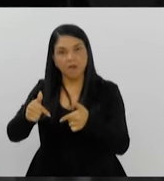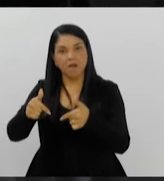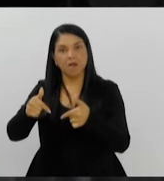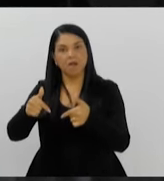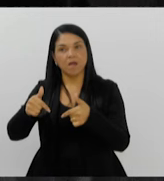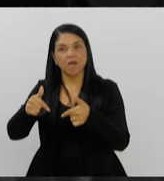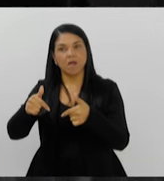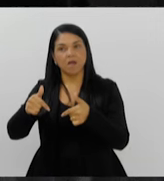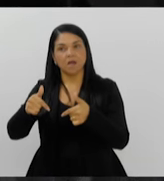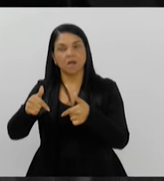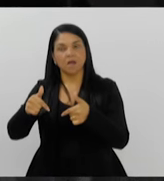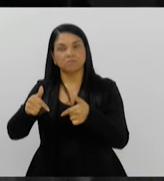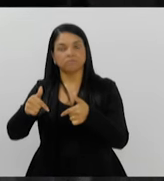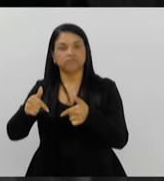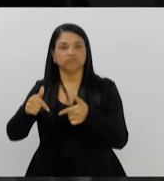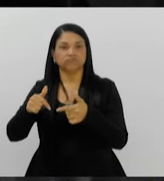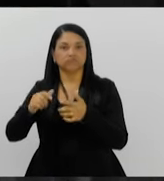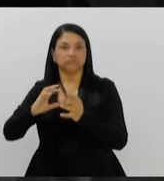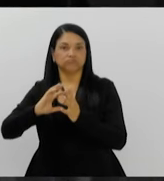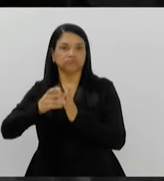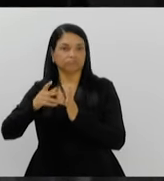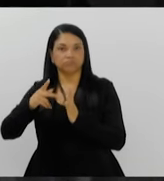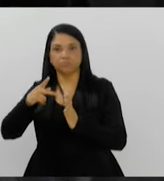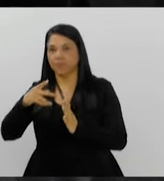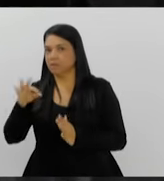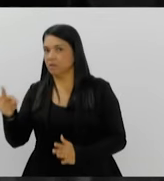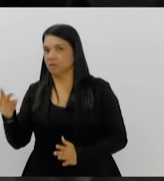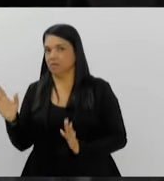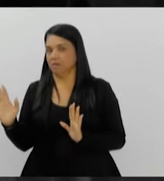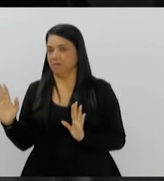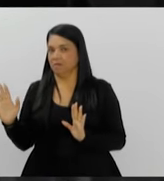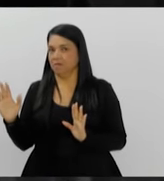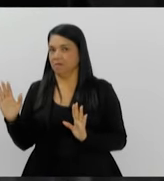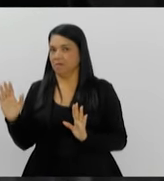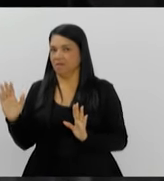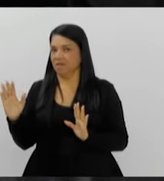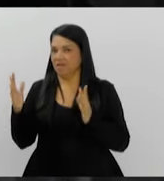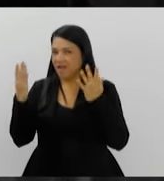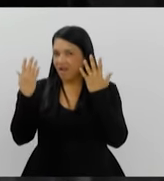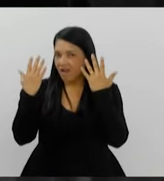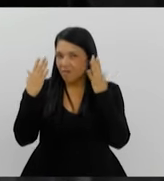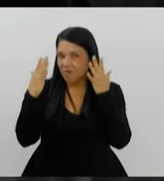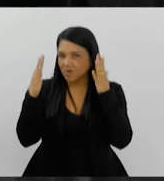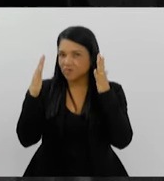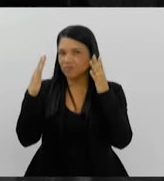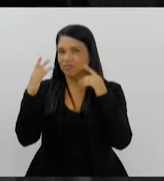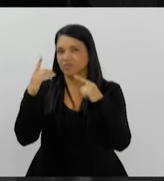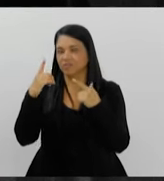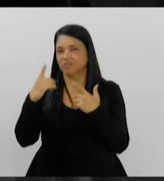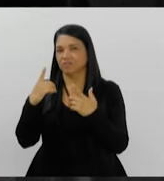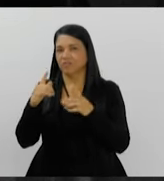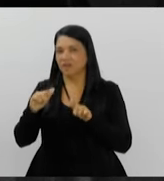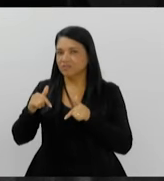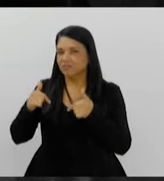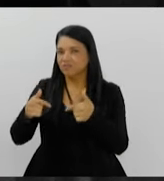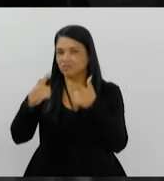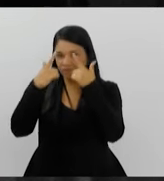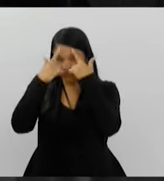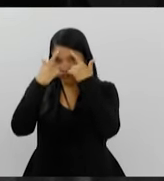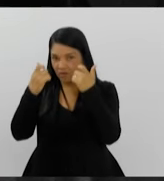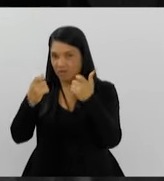parte dos partido dos trabalhadores aplaudir atitudes violentas atitudes